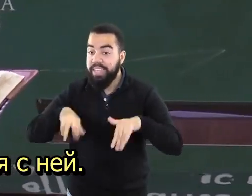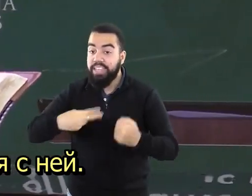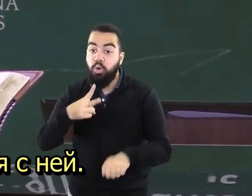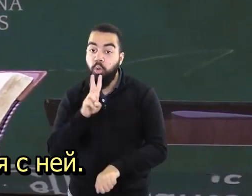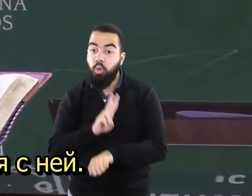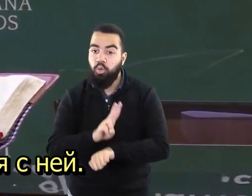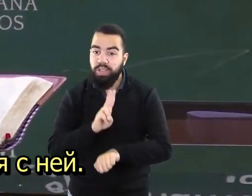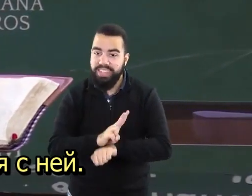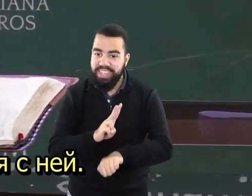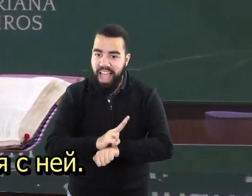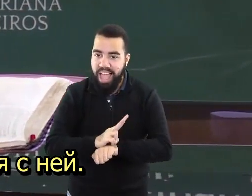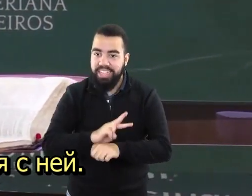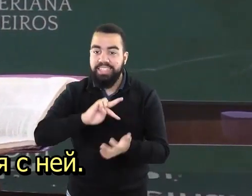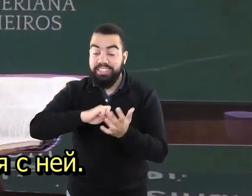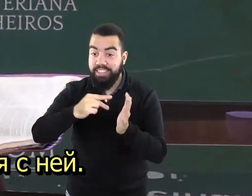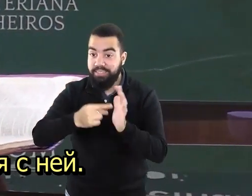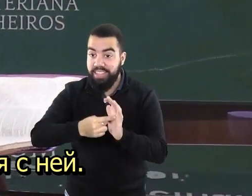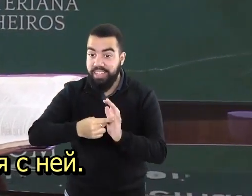ele a